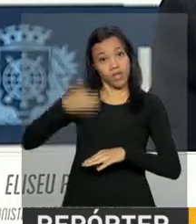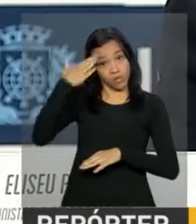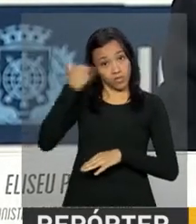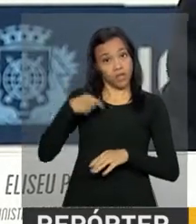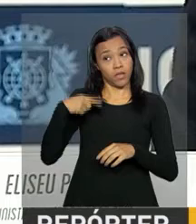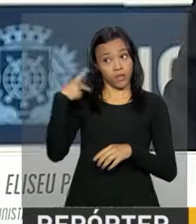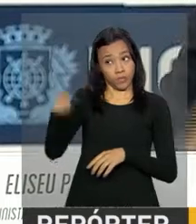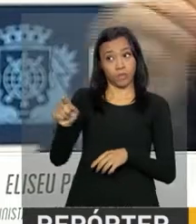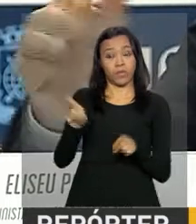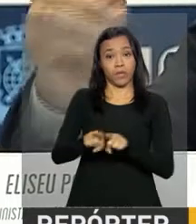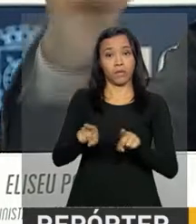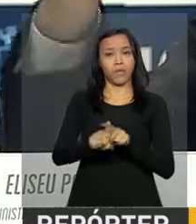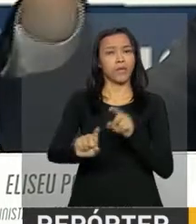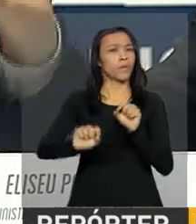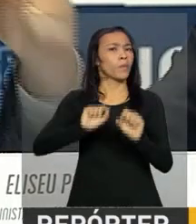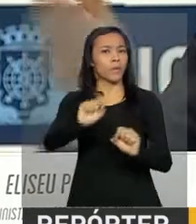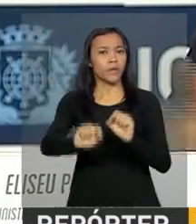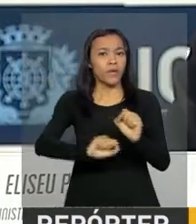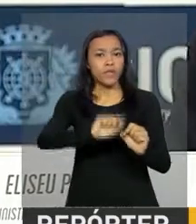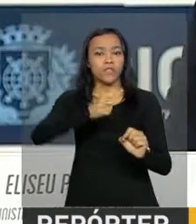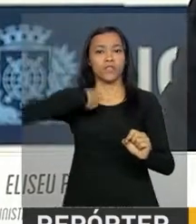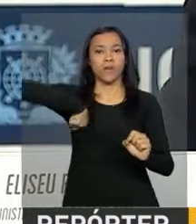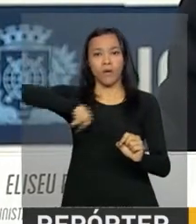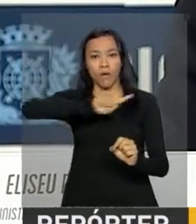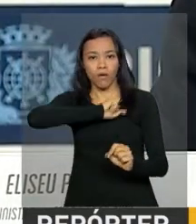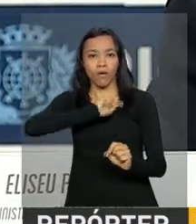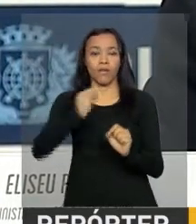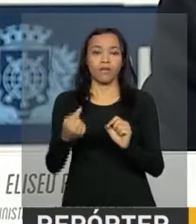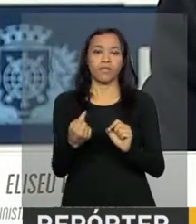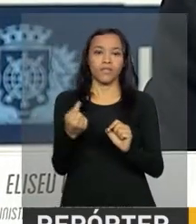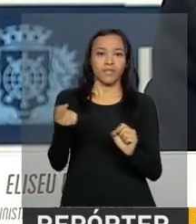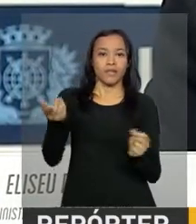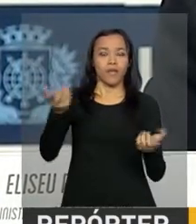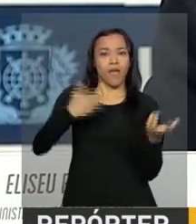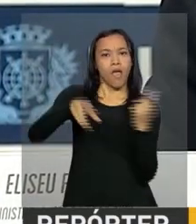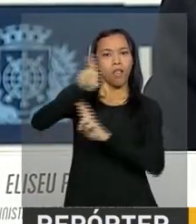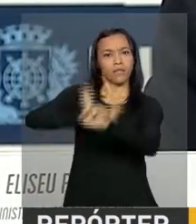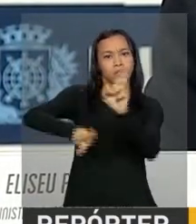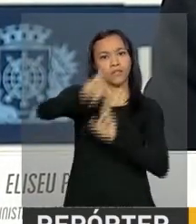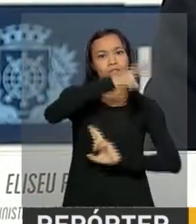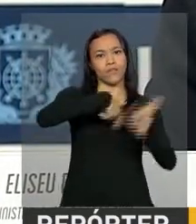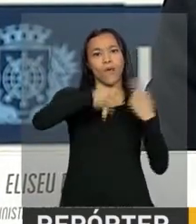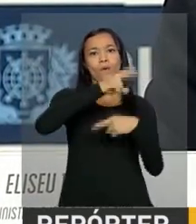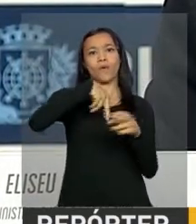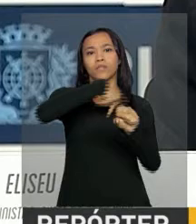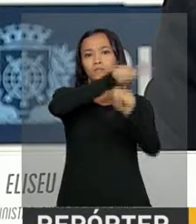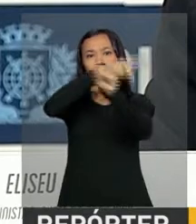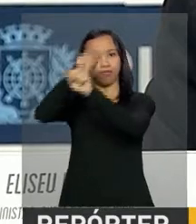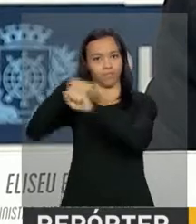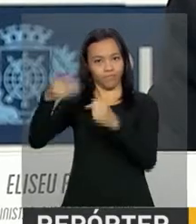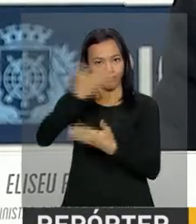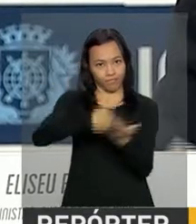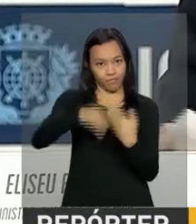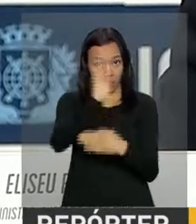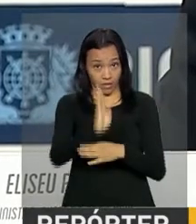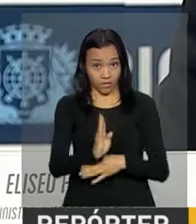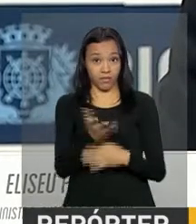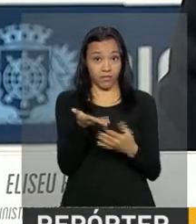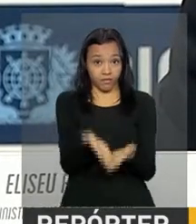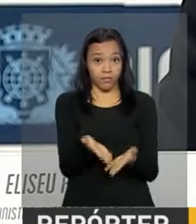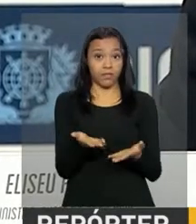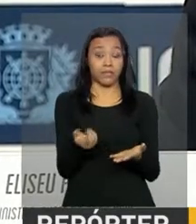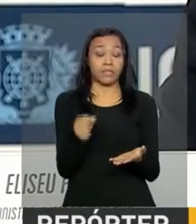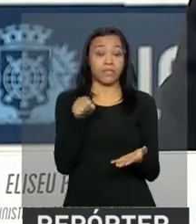também, de nós transmitirmos para as nossas relações internacionais no campo negocial. Para as nossas